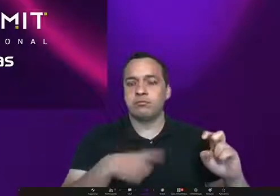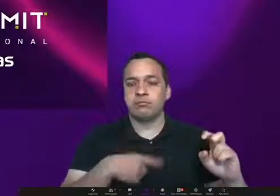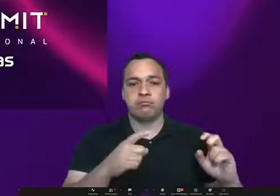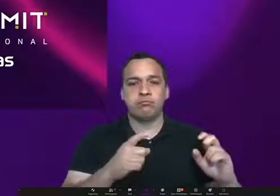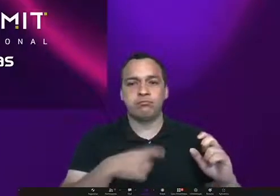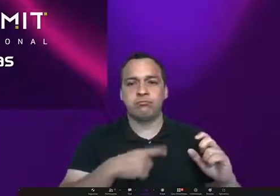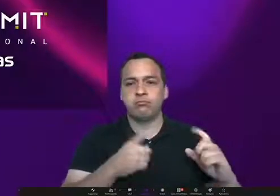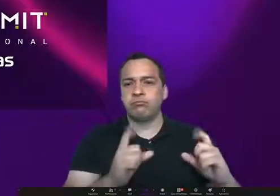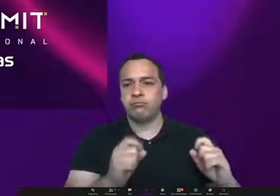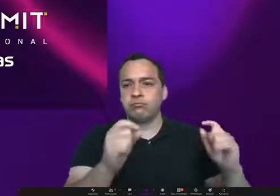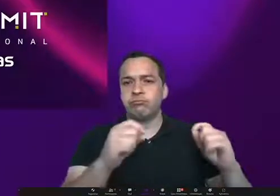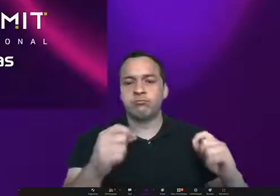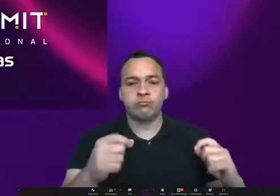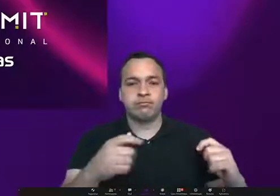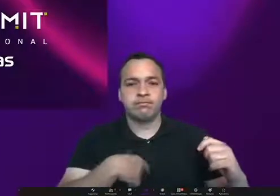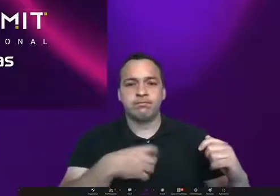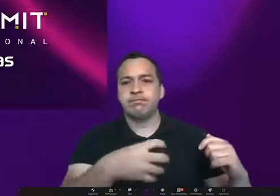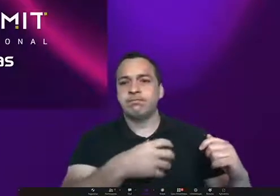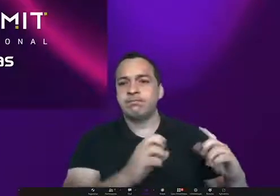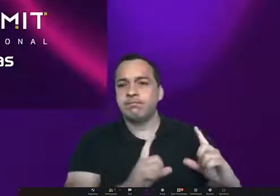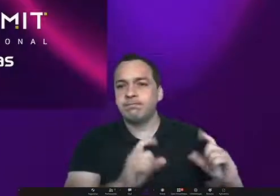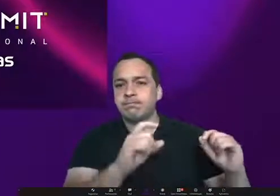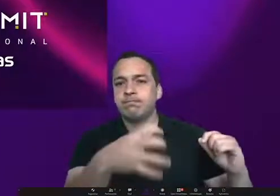hepático. E